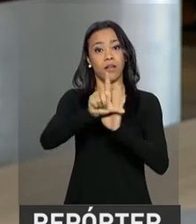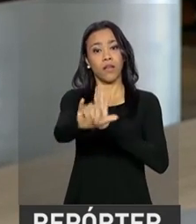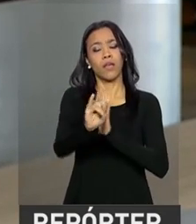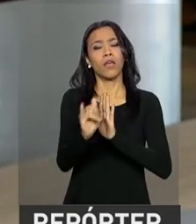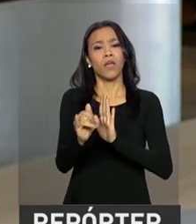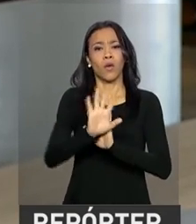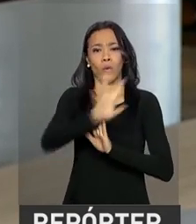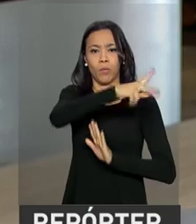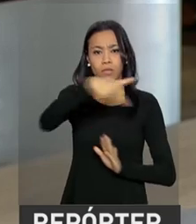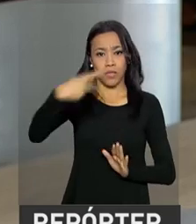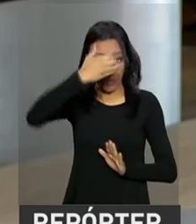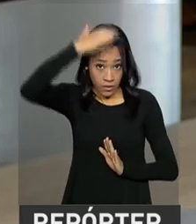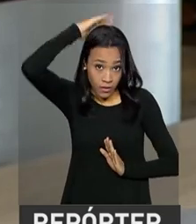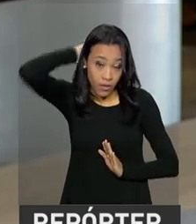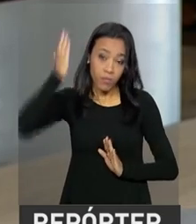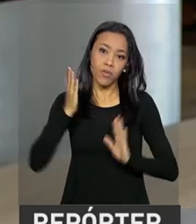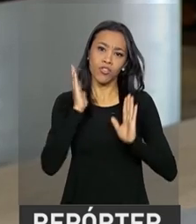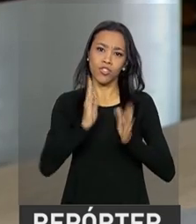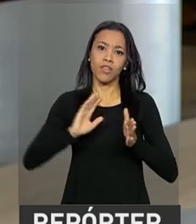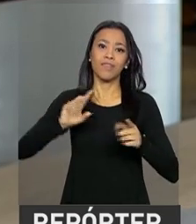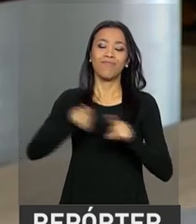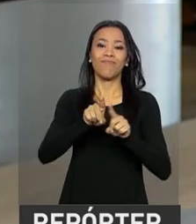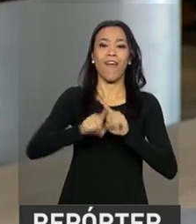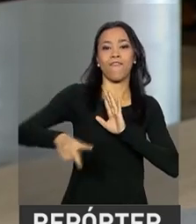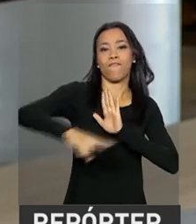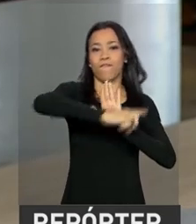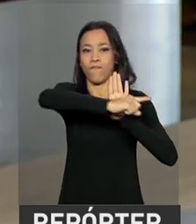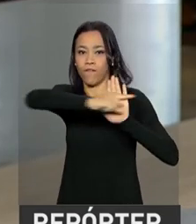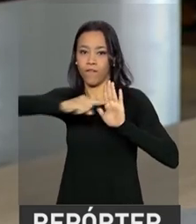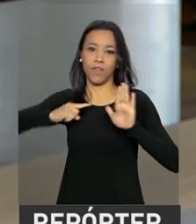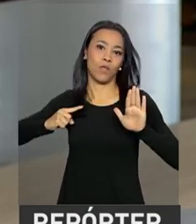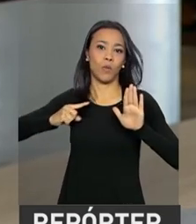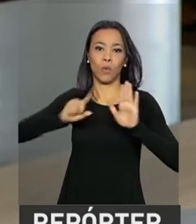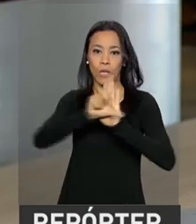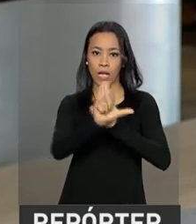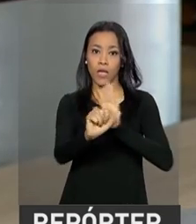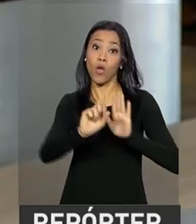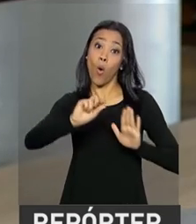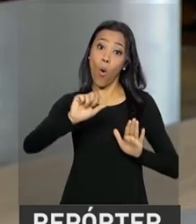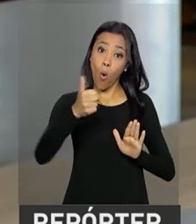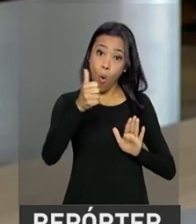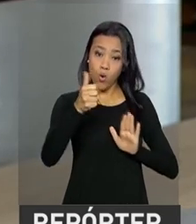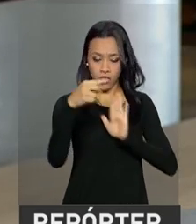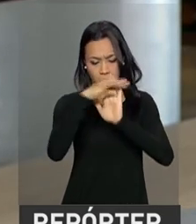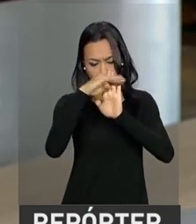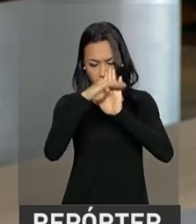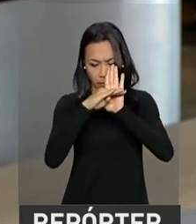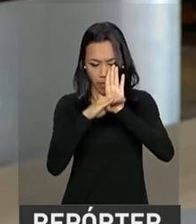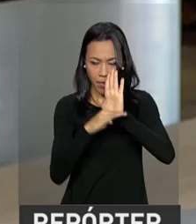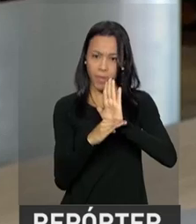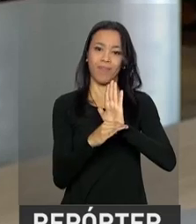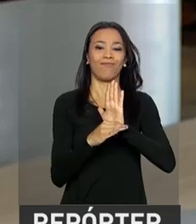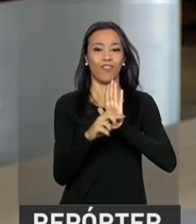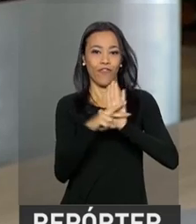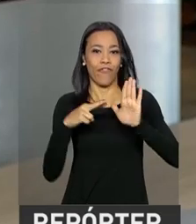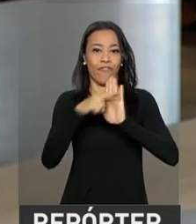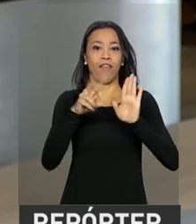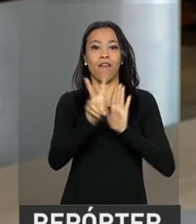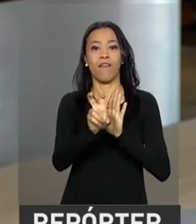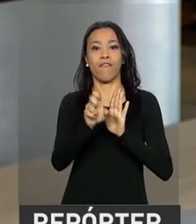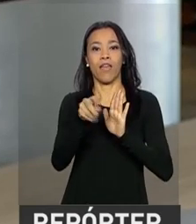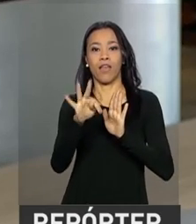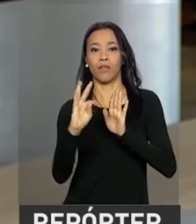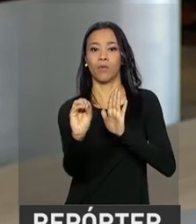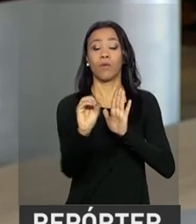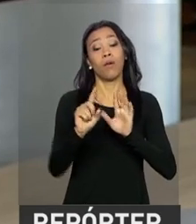presidente em exercício Michel Temer vetou 11 pontos da Lei 11 itens da lei Mas Manteve aí as linhas Gerais